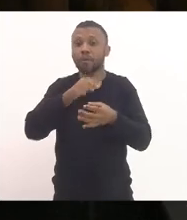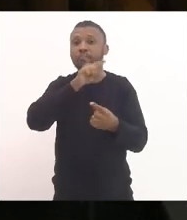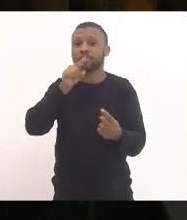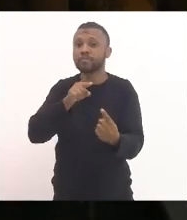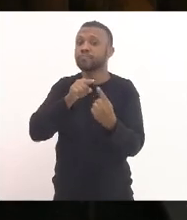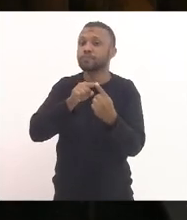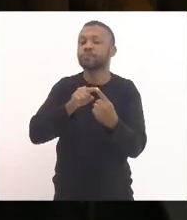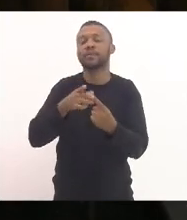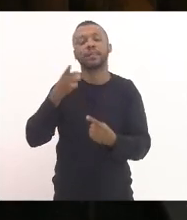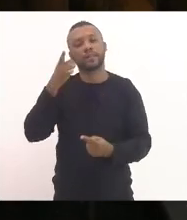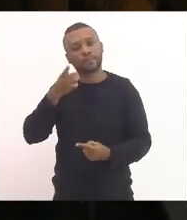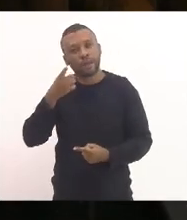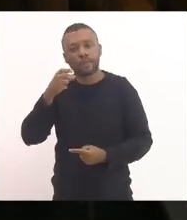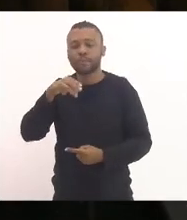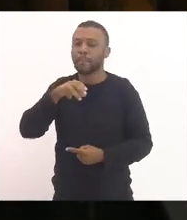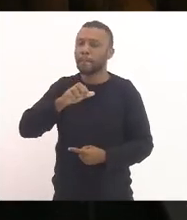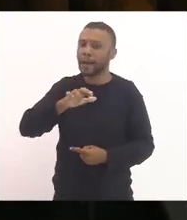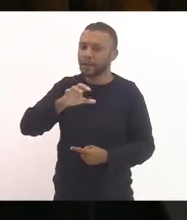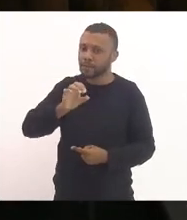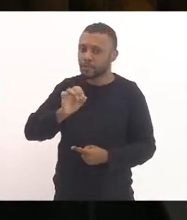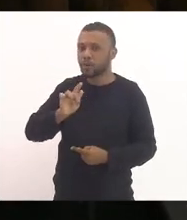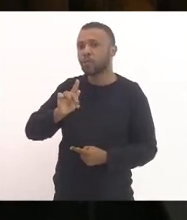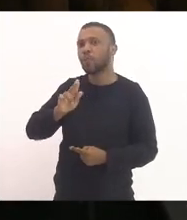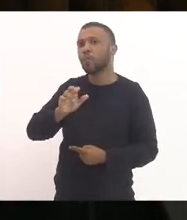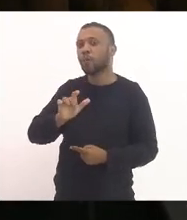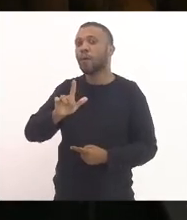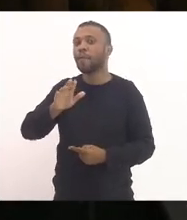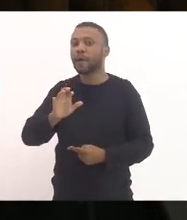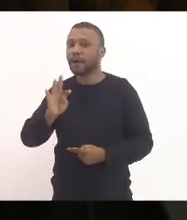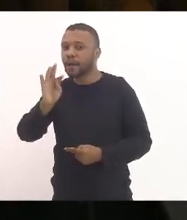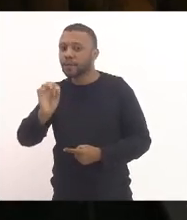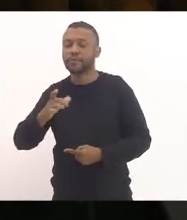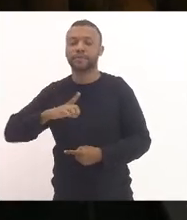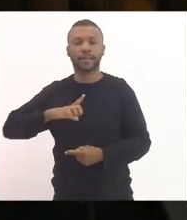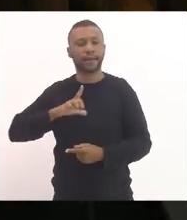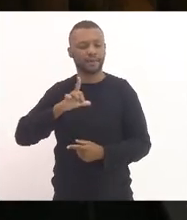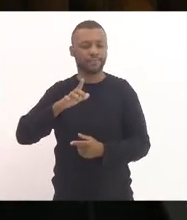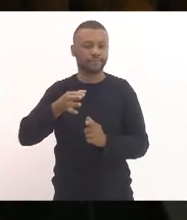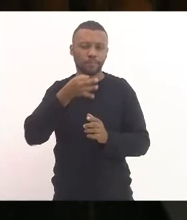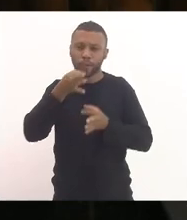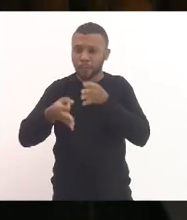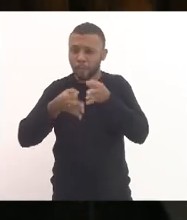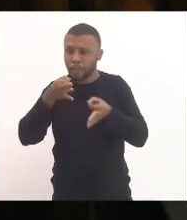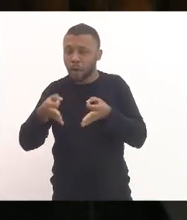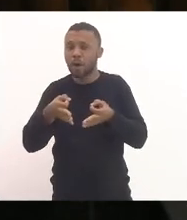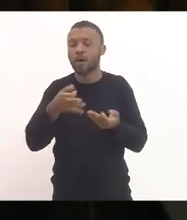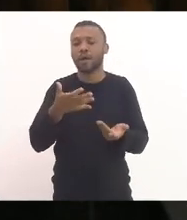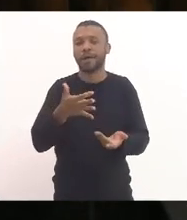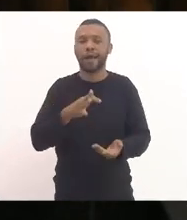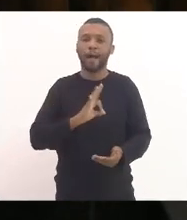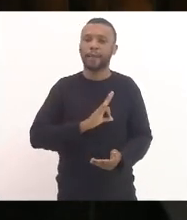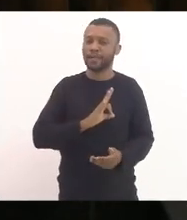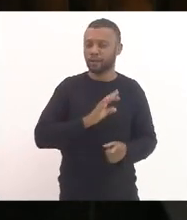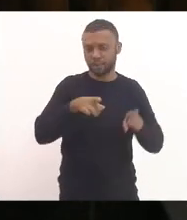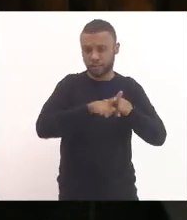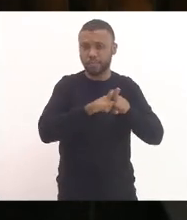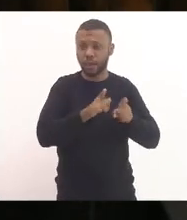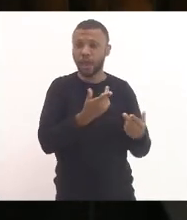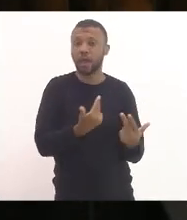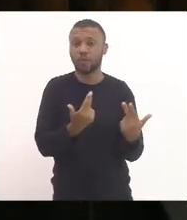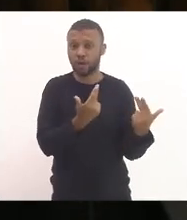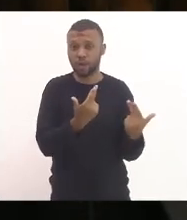para o Márcio Roberto tem emendas de para Marta Rocha que fazer presente tá então tem emenda nesse sentido e é isso aqui